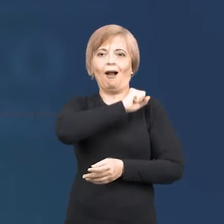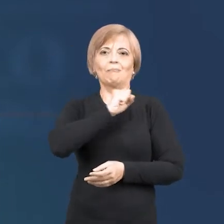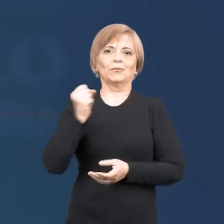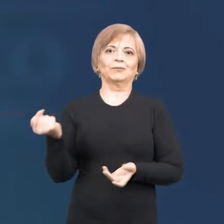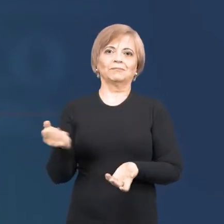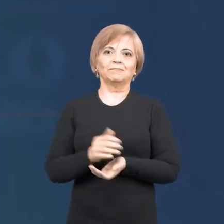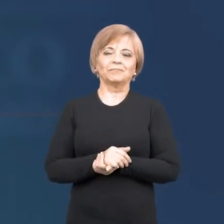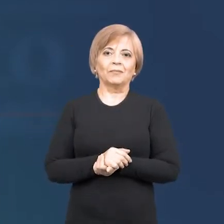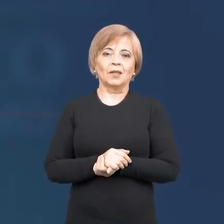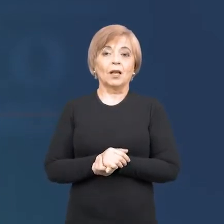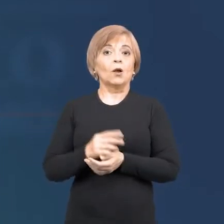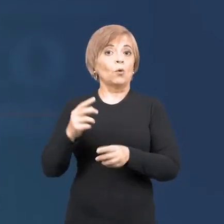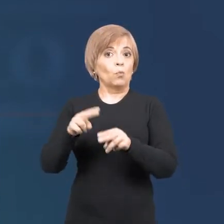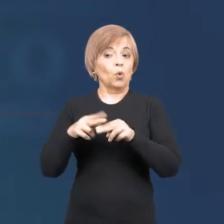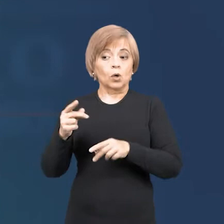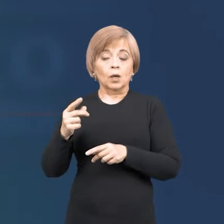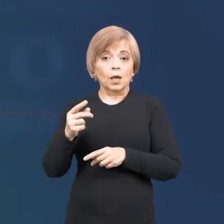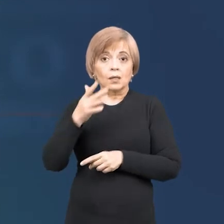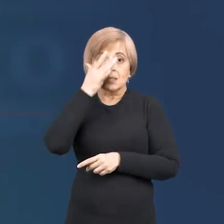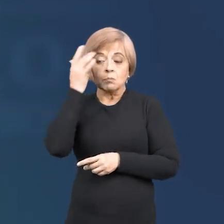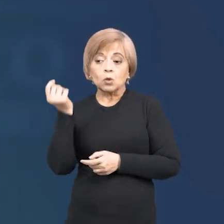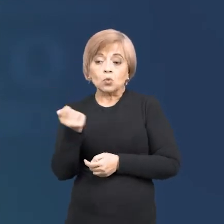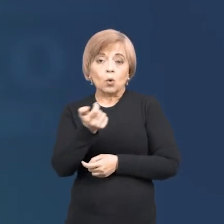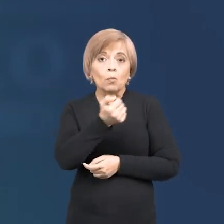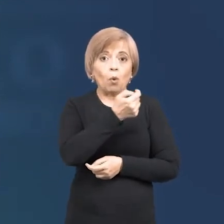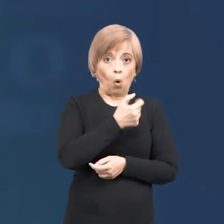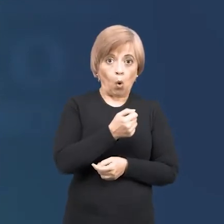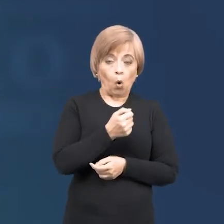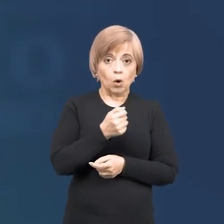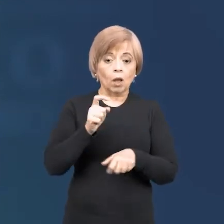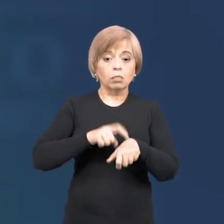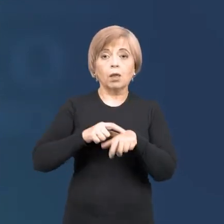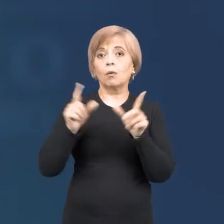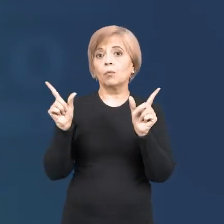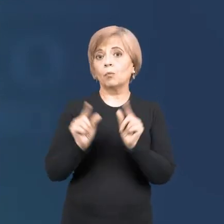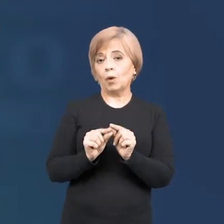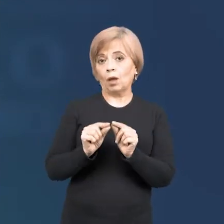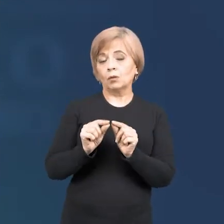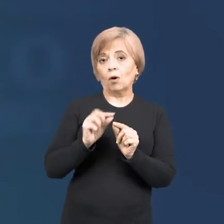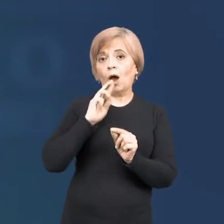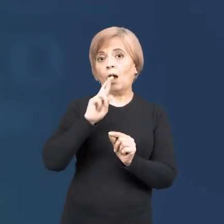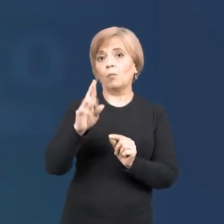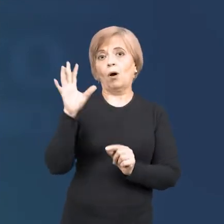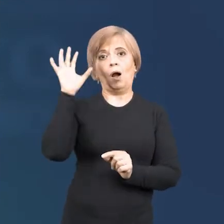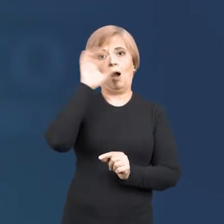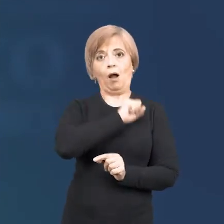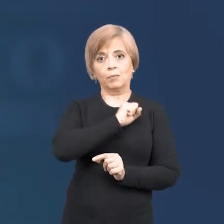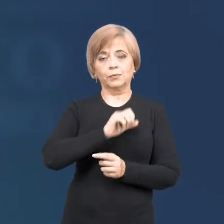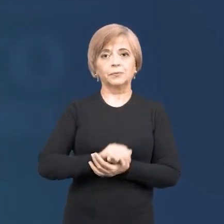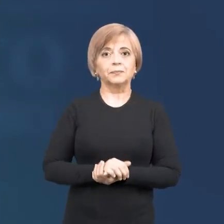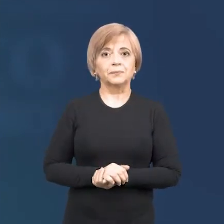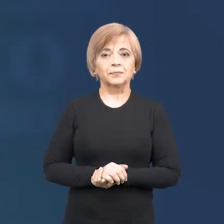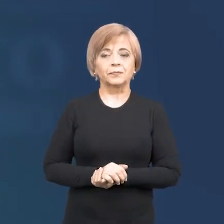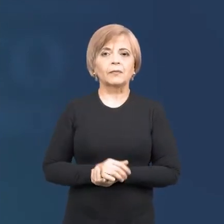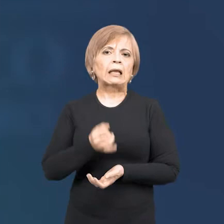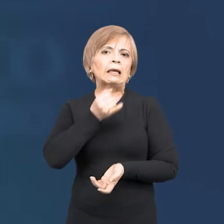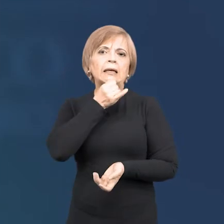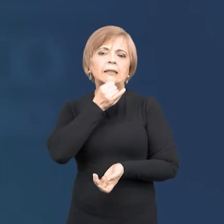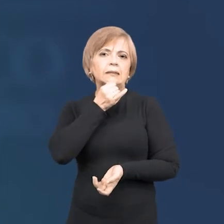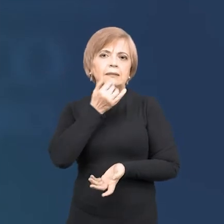profissionais por menos pessoas em menos tempo e com mais resultados, né? Então, é o